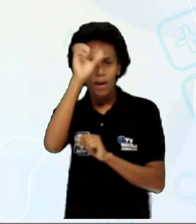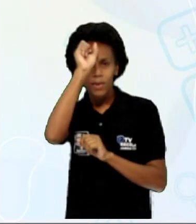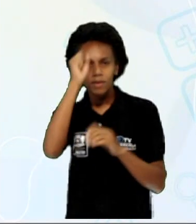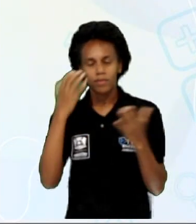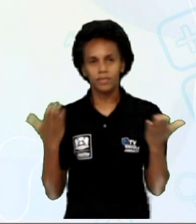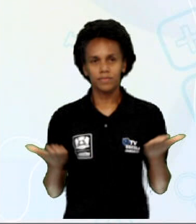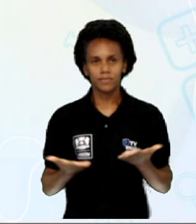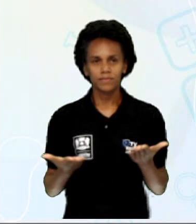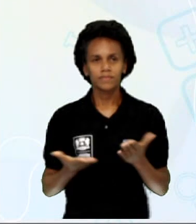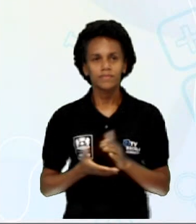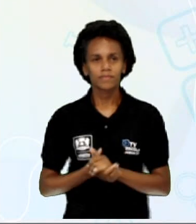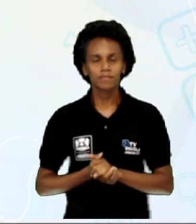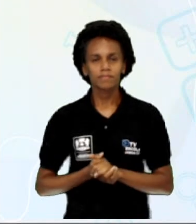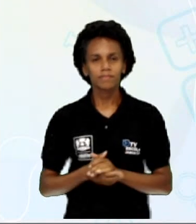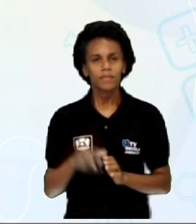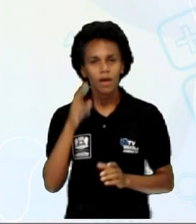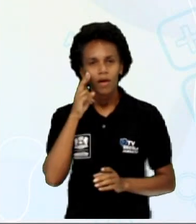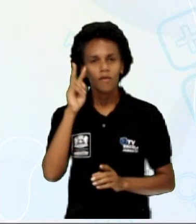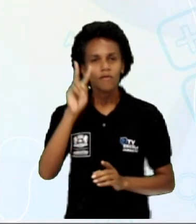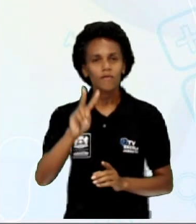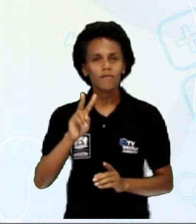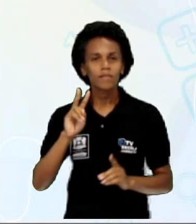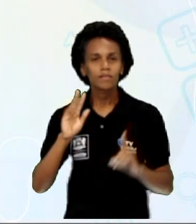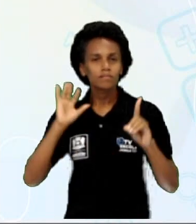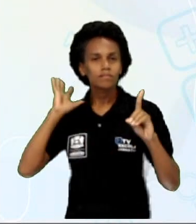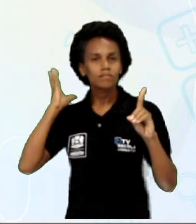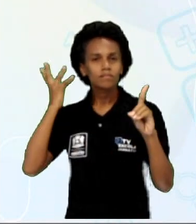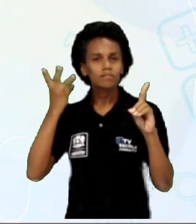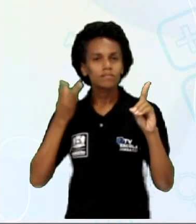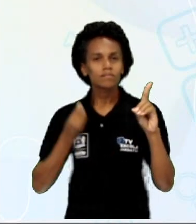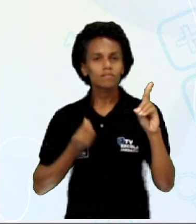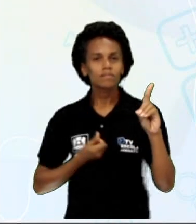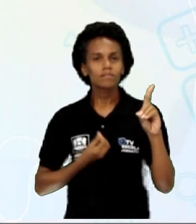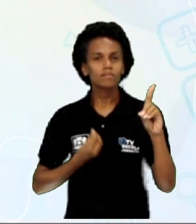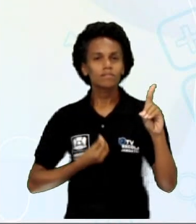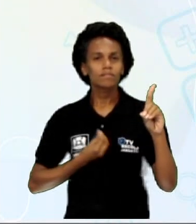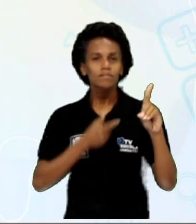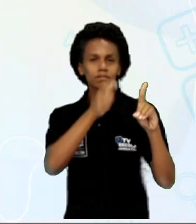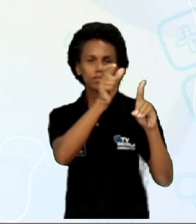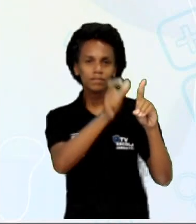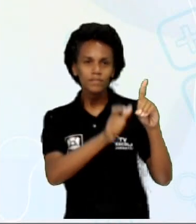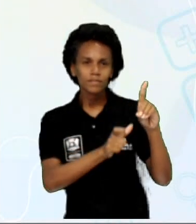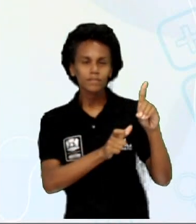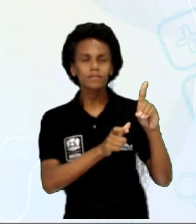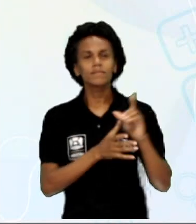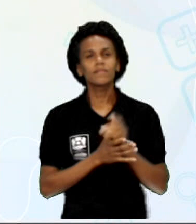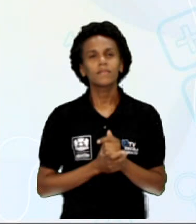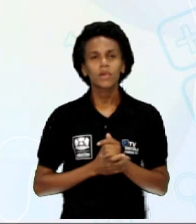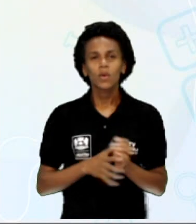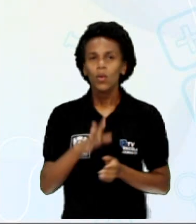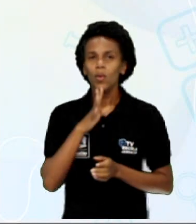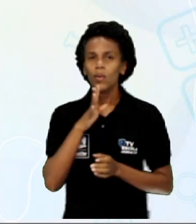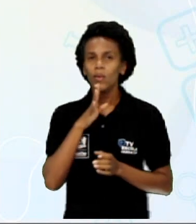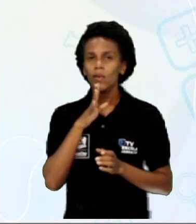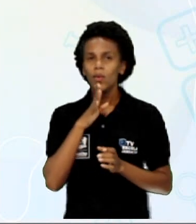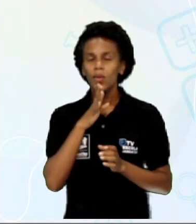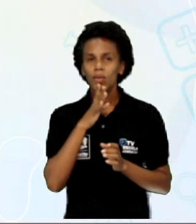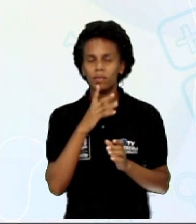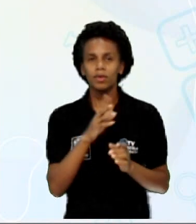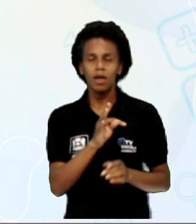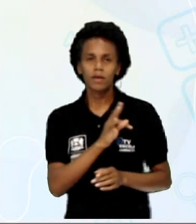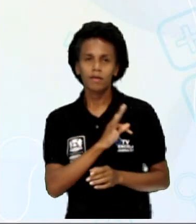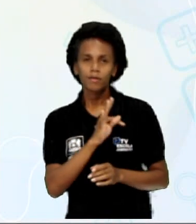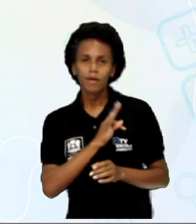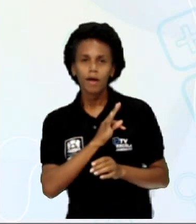Vimos a biografia, que foi a vida de Matisse. Conhecemos as obras e as técnicas do artista. Ficamos sabendo um pouquinho